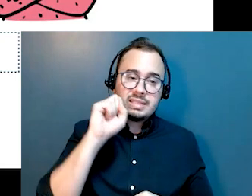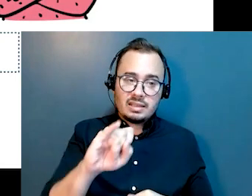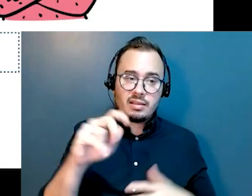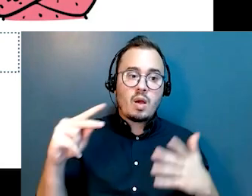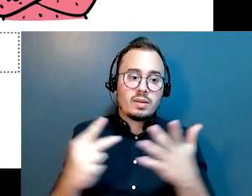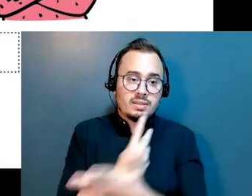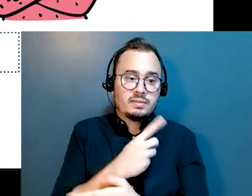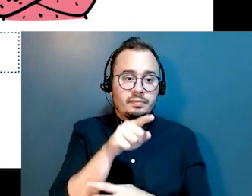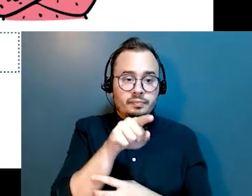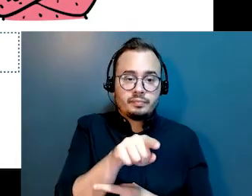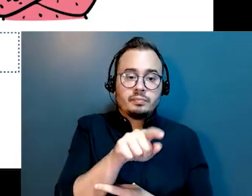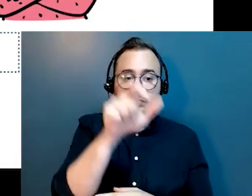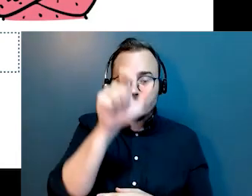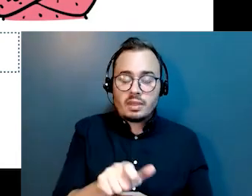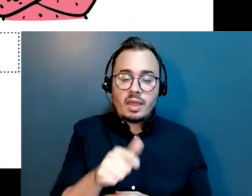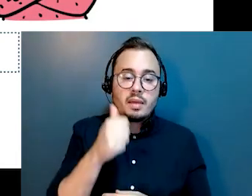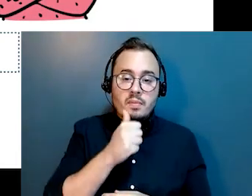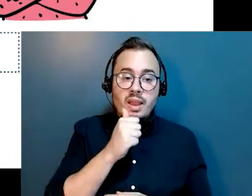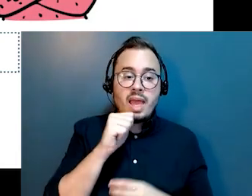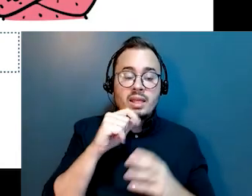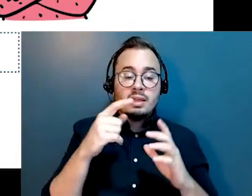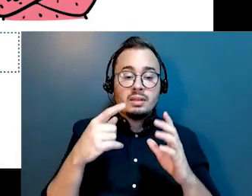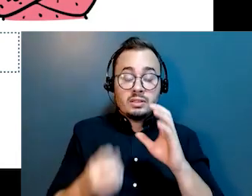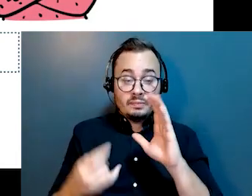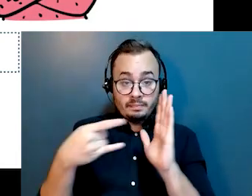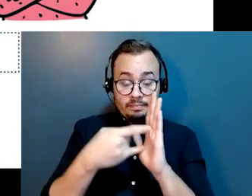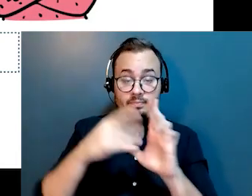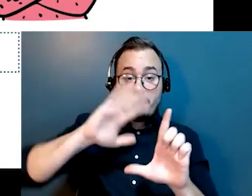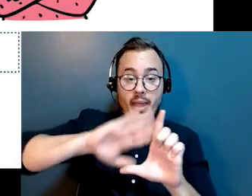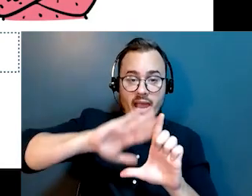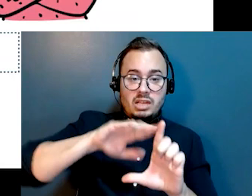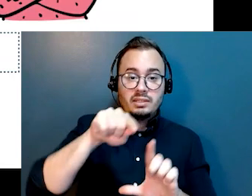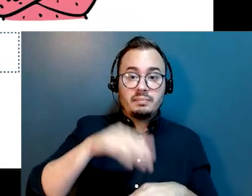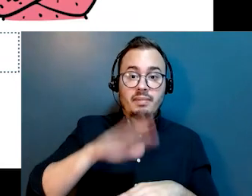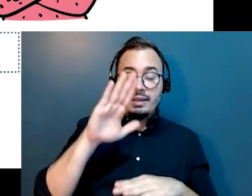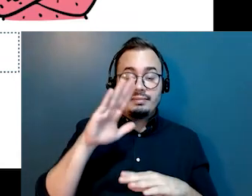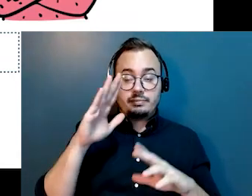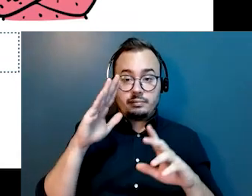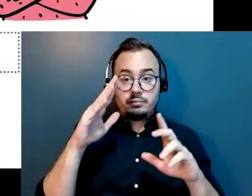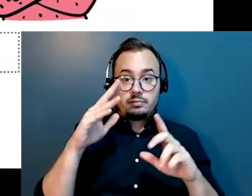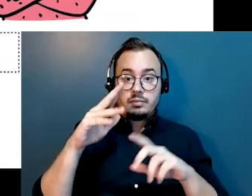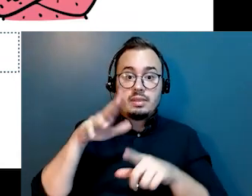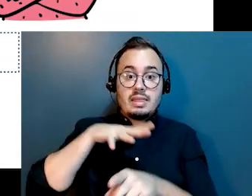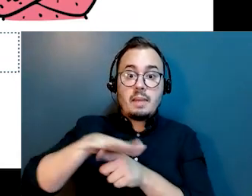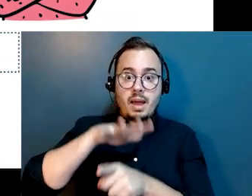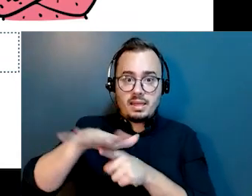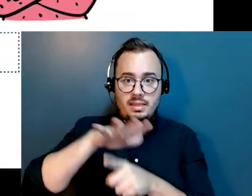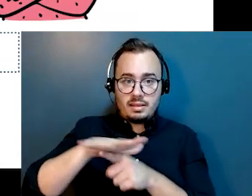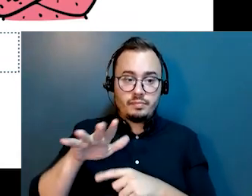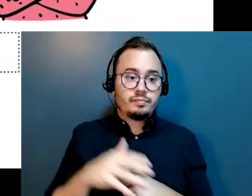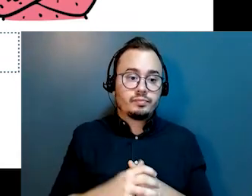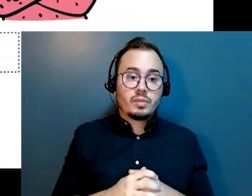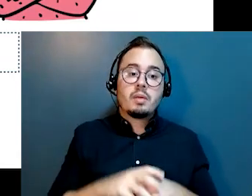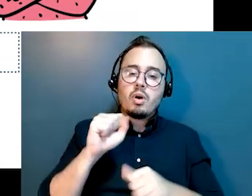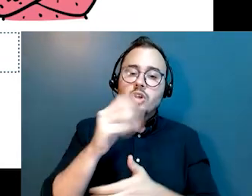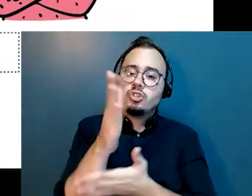ela tem uma carga maior de trabalho. Como o time lidaria nessa situação se o time for um multidisciplinar? A Ana